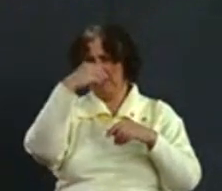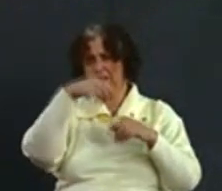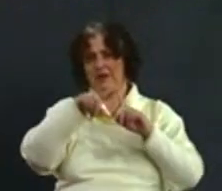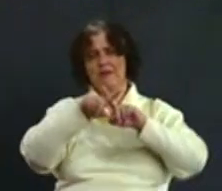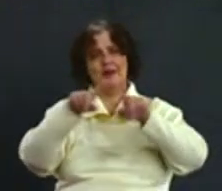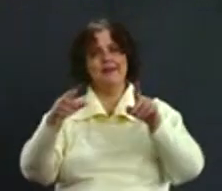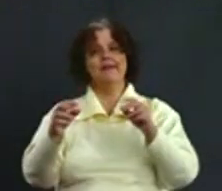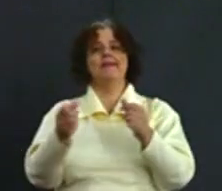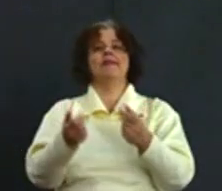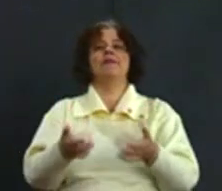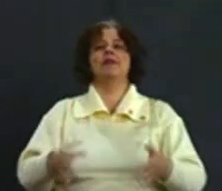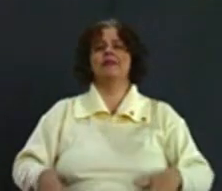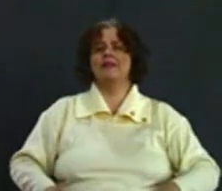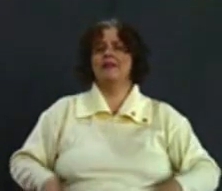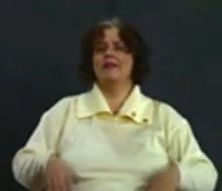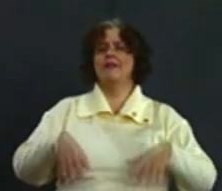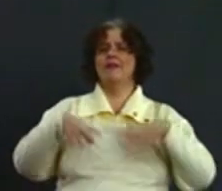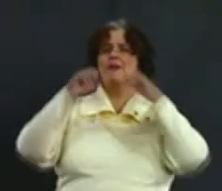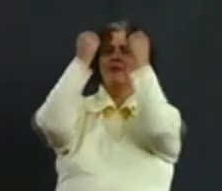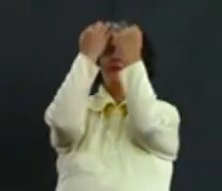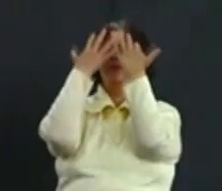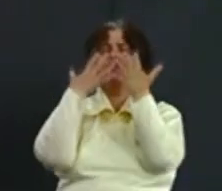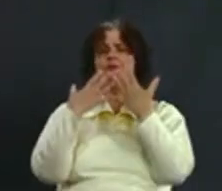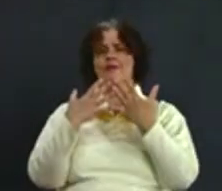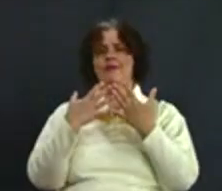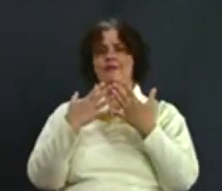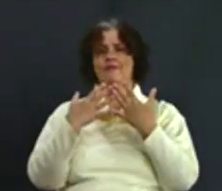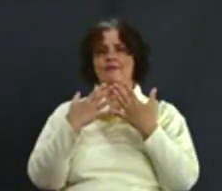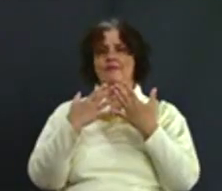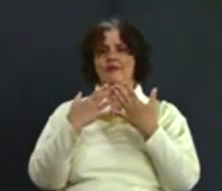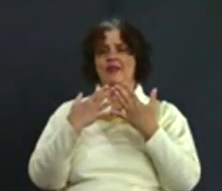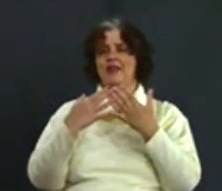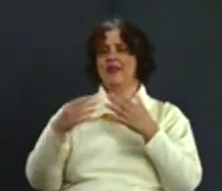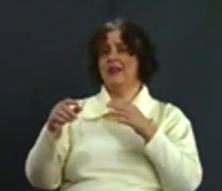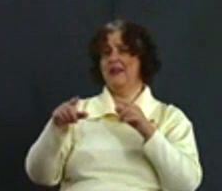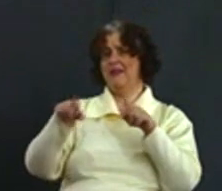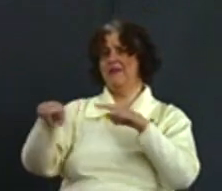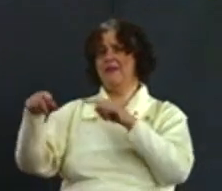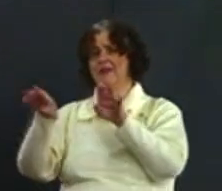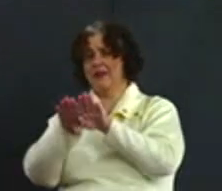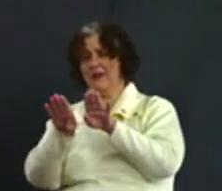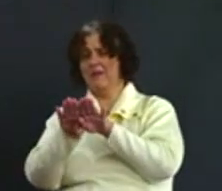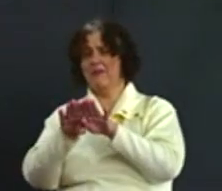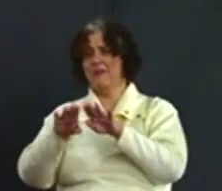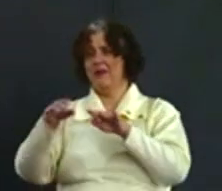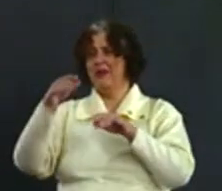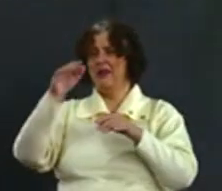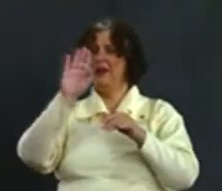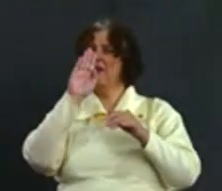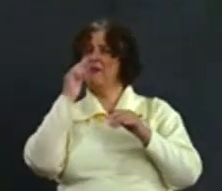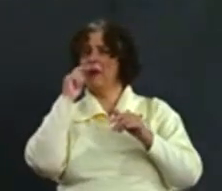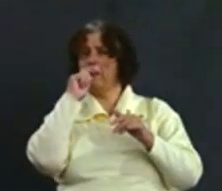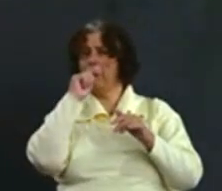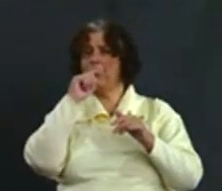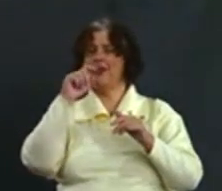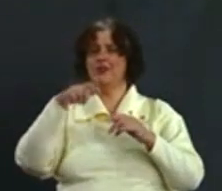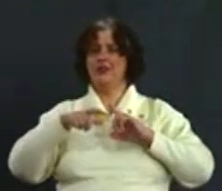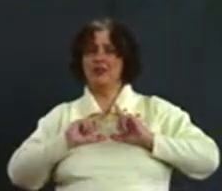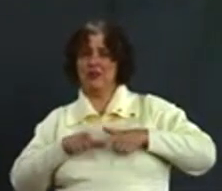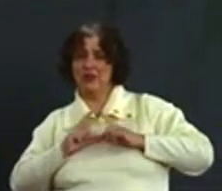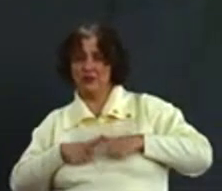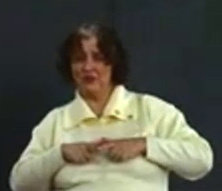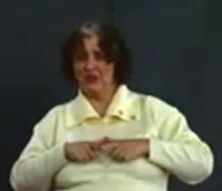a blasfêmia do que a si mesmos se declaram judeus e não são, sendo antes sinagoga de